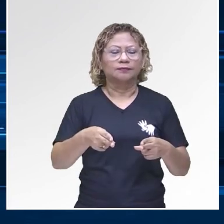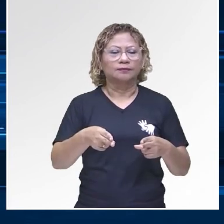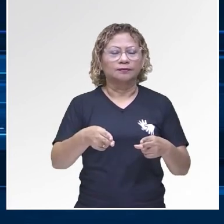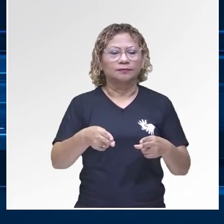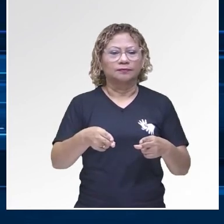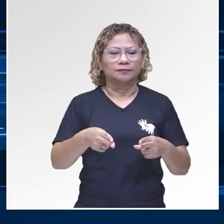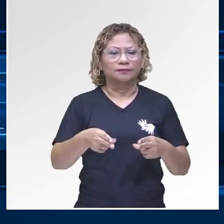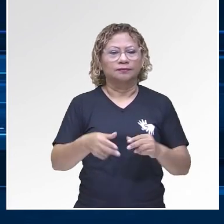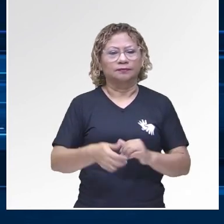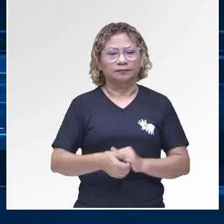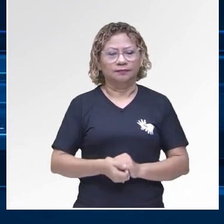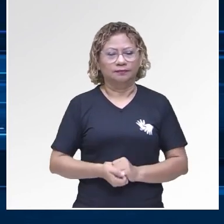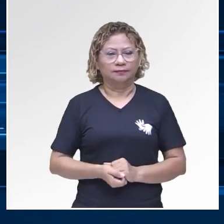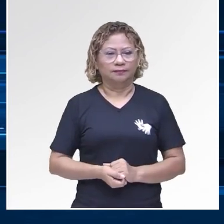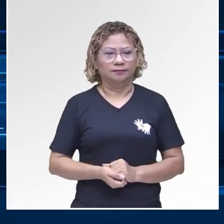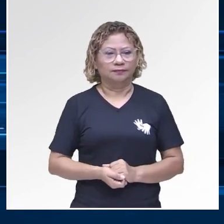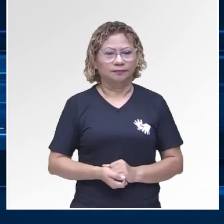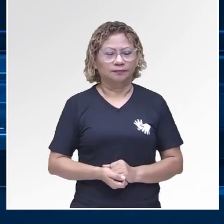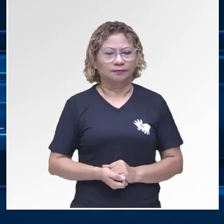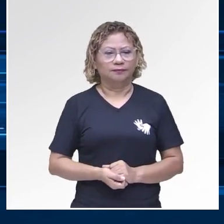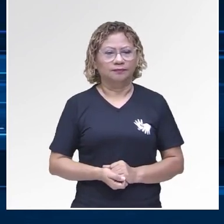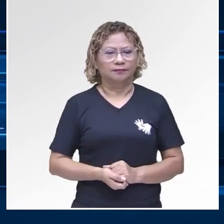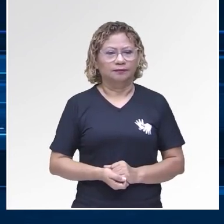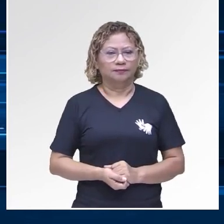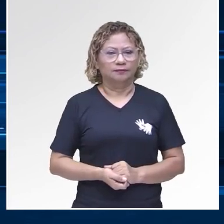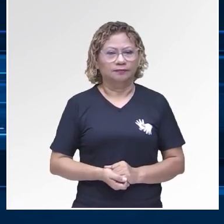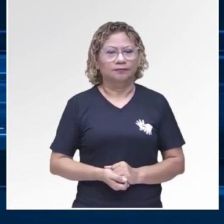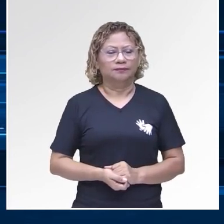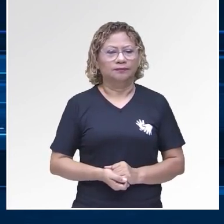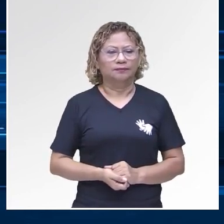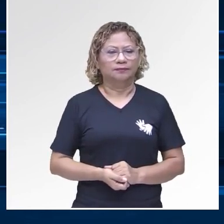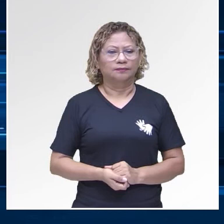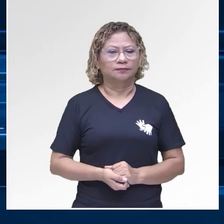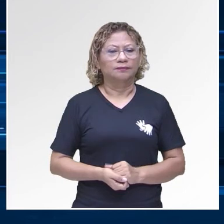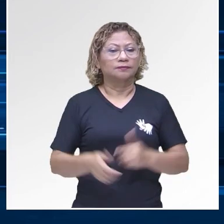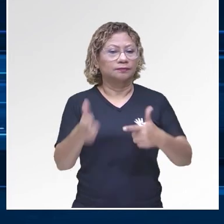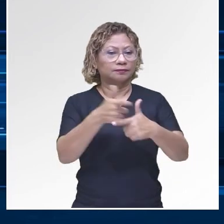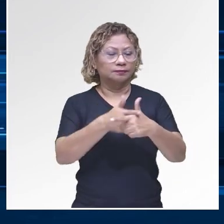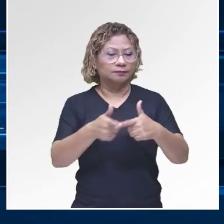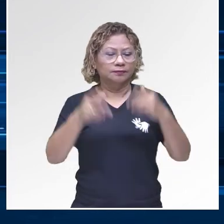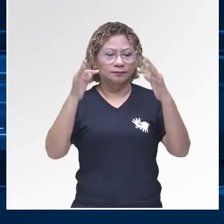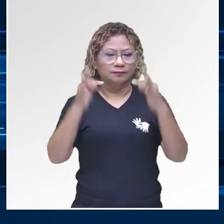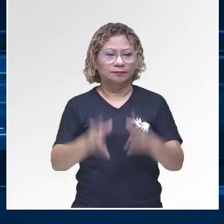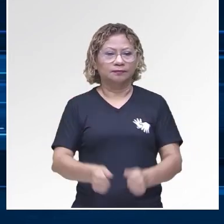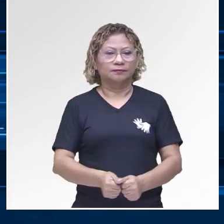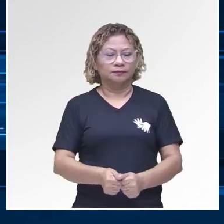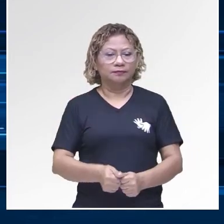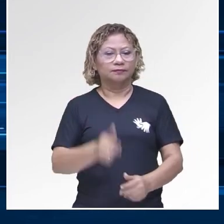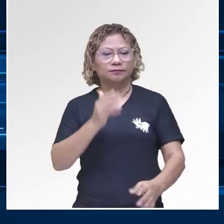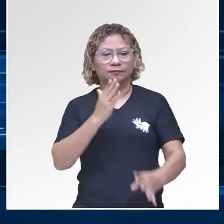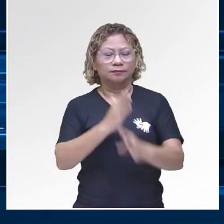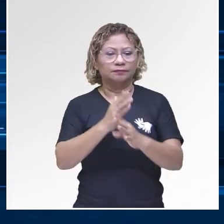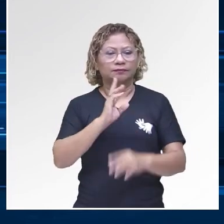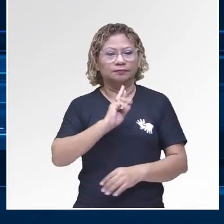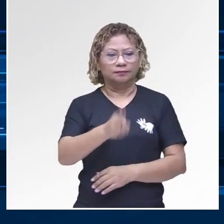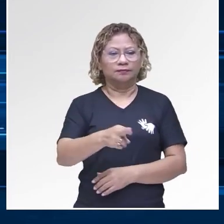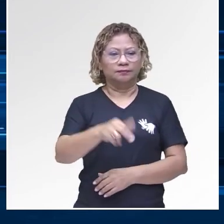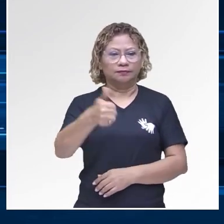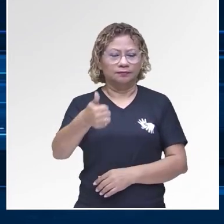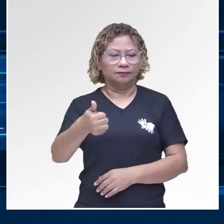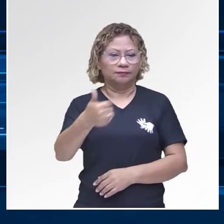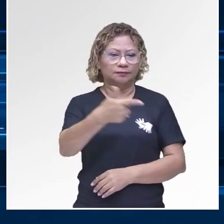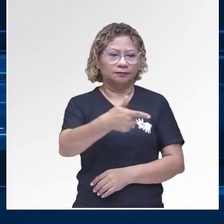dividido, 896 dividido por 7. Dividindo isso daqui, nós vamos encontrar o quê?